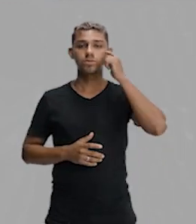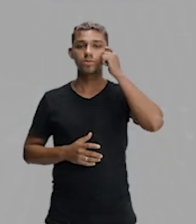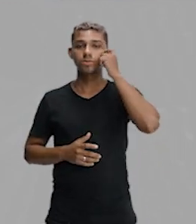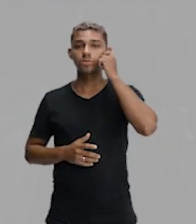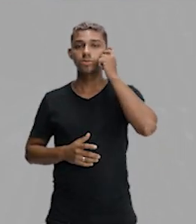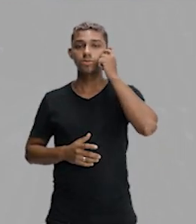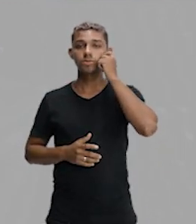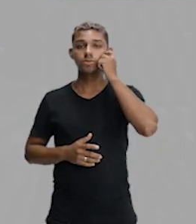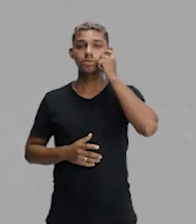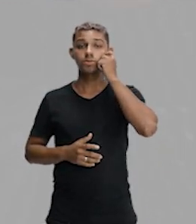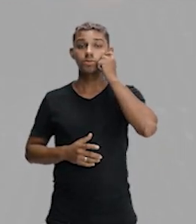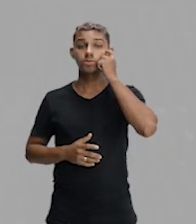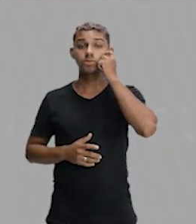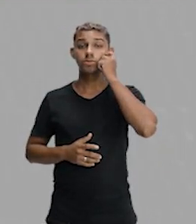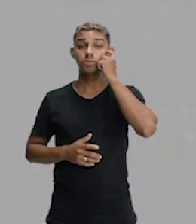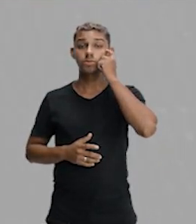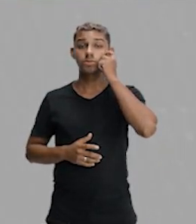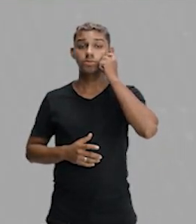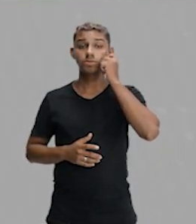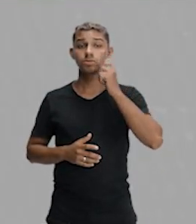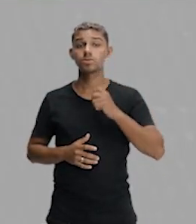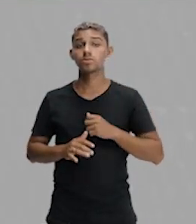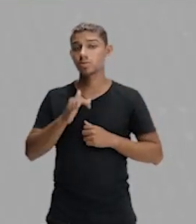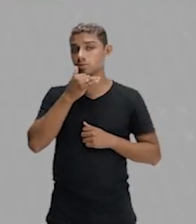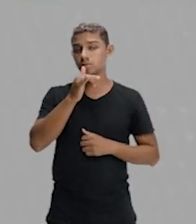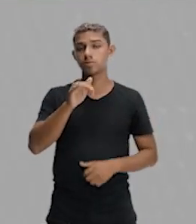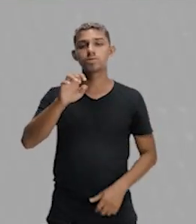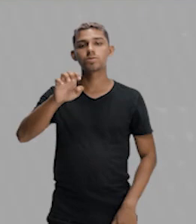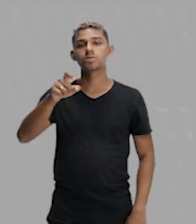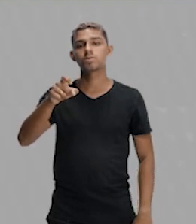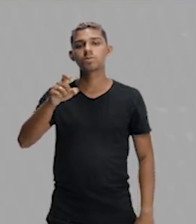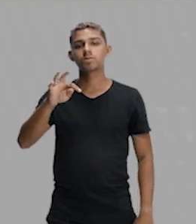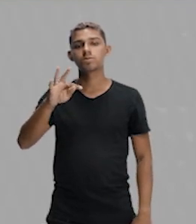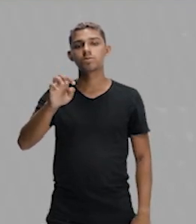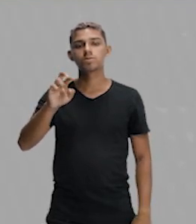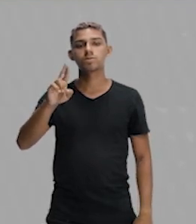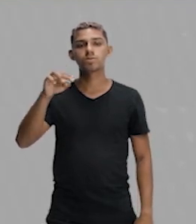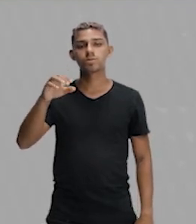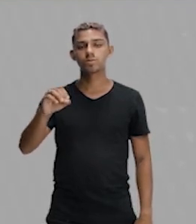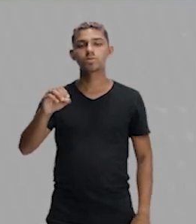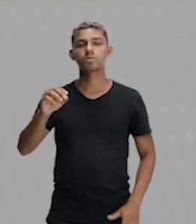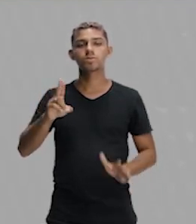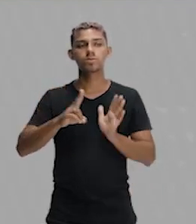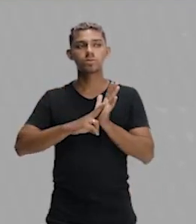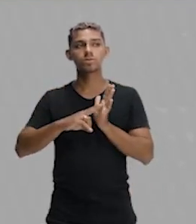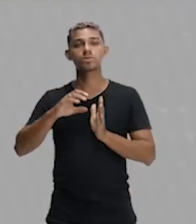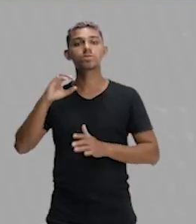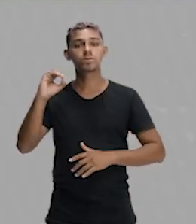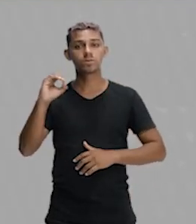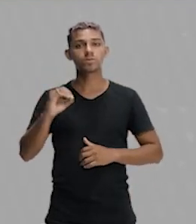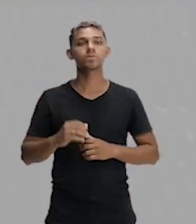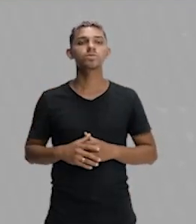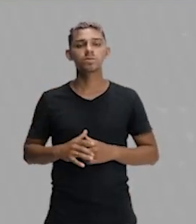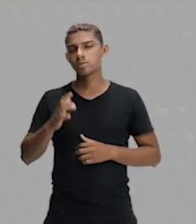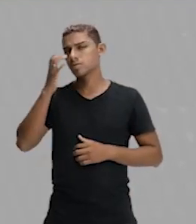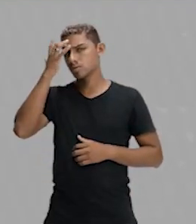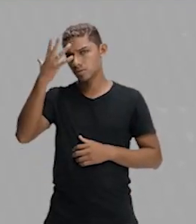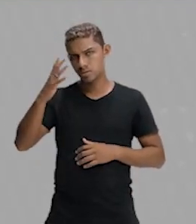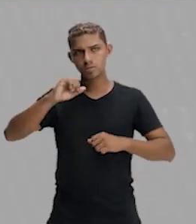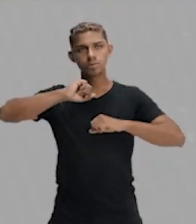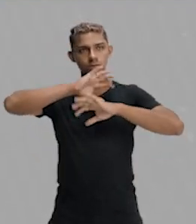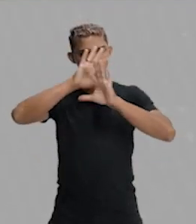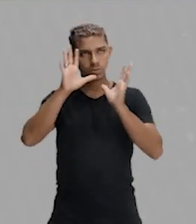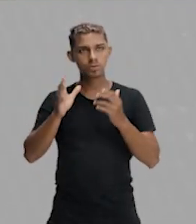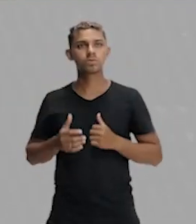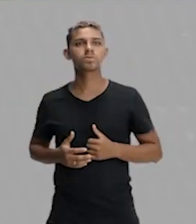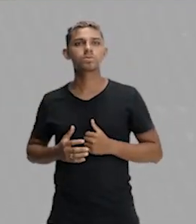externo, ele é nulo, ele é 0. Certo? Bem fácil de entender, né? Já